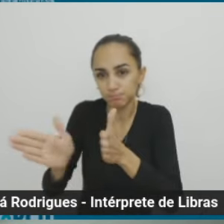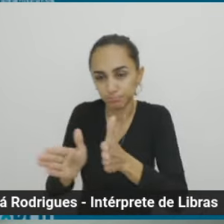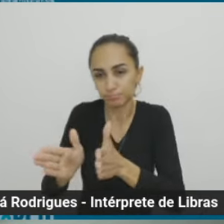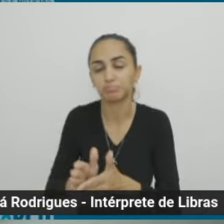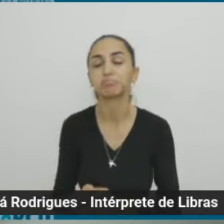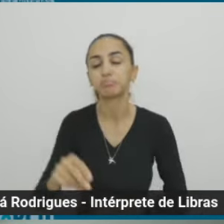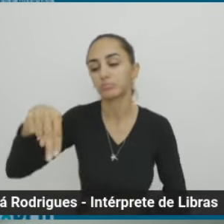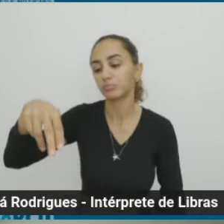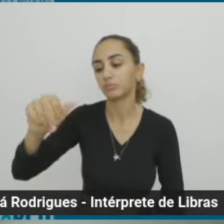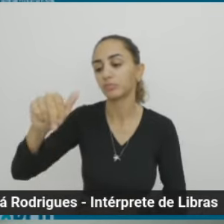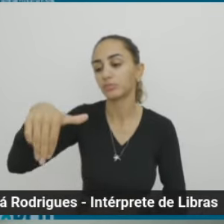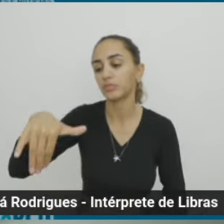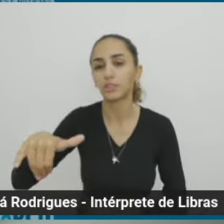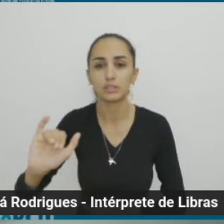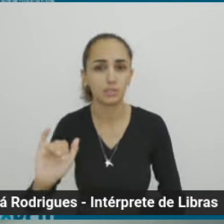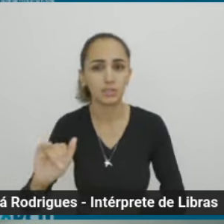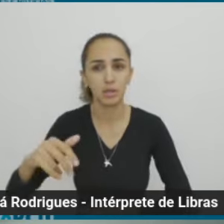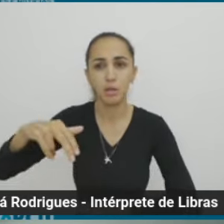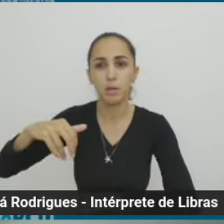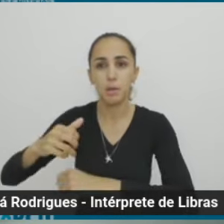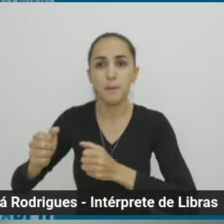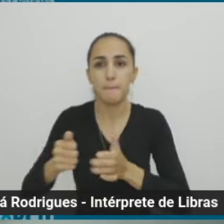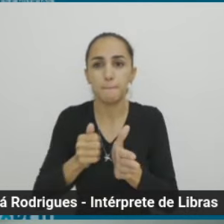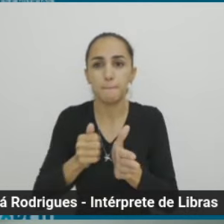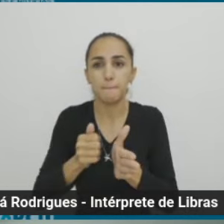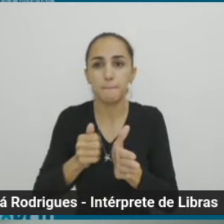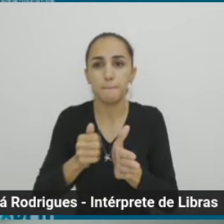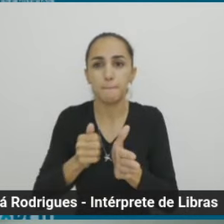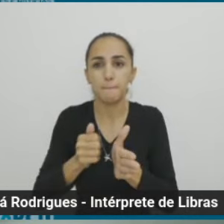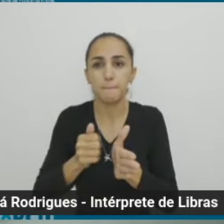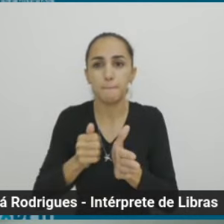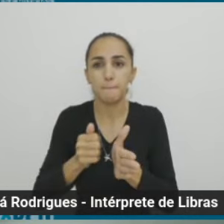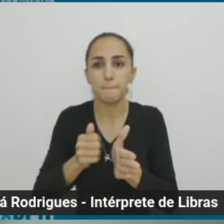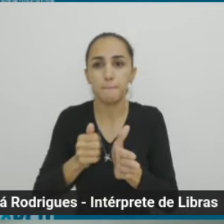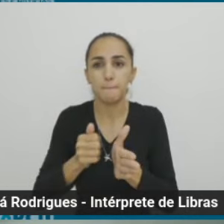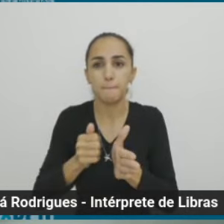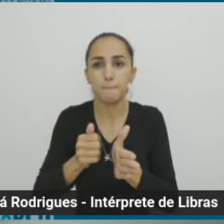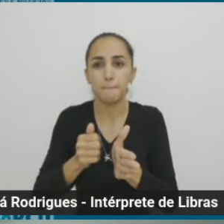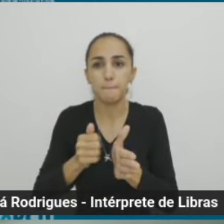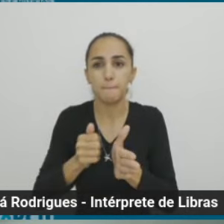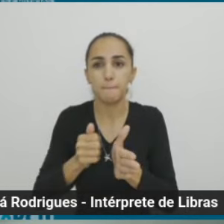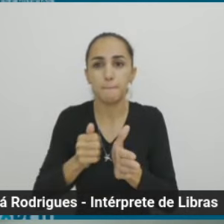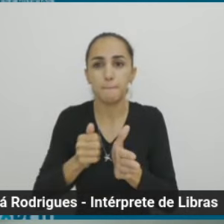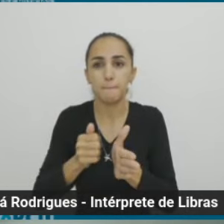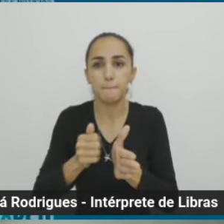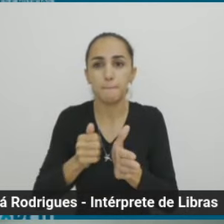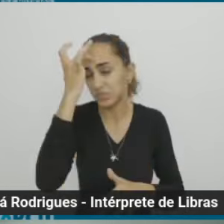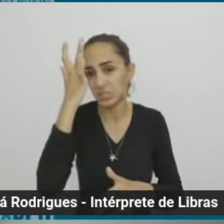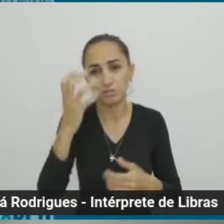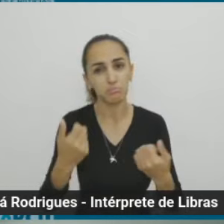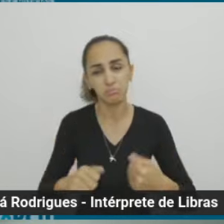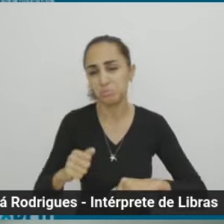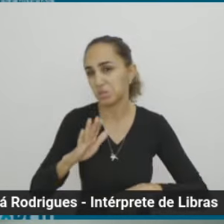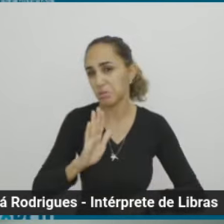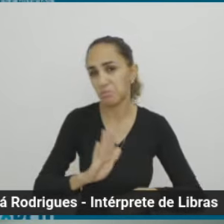se deslocaria com muito mais facilidade. Não teria que despender mais recursos que os demais